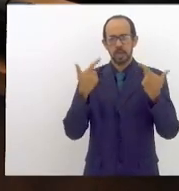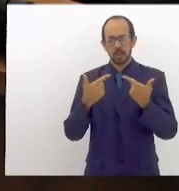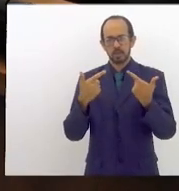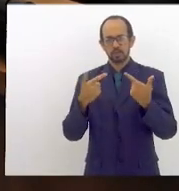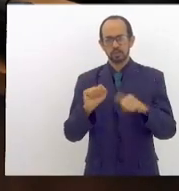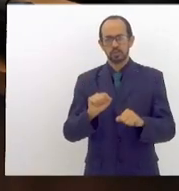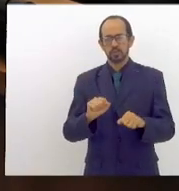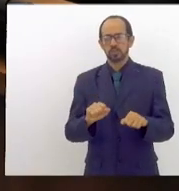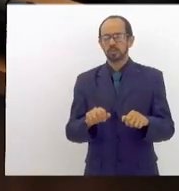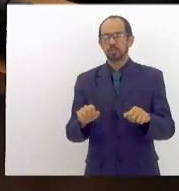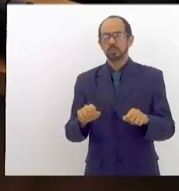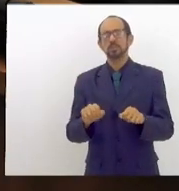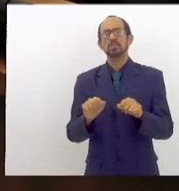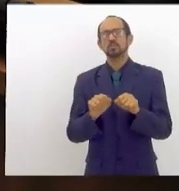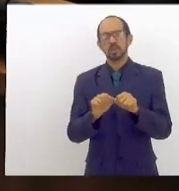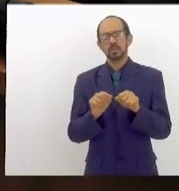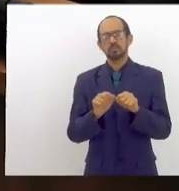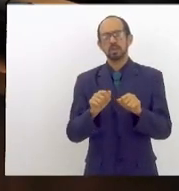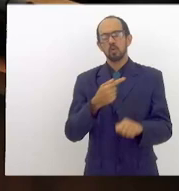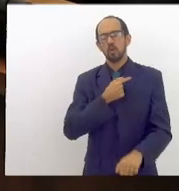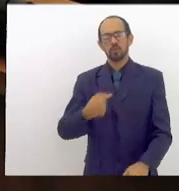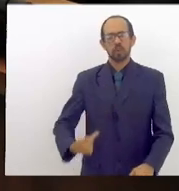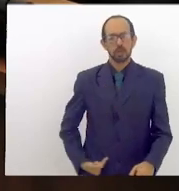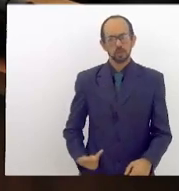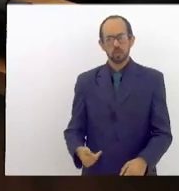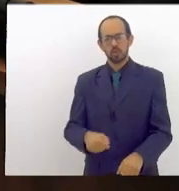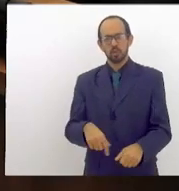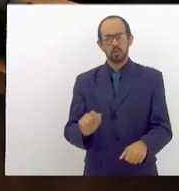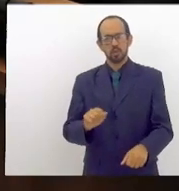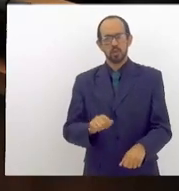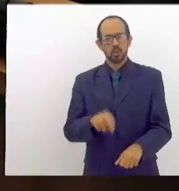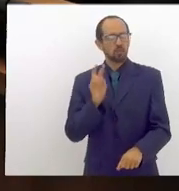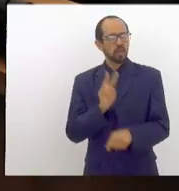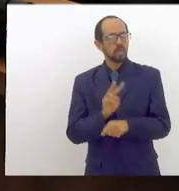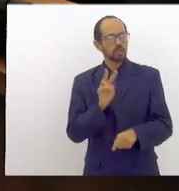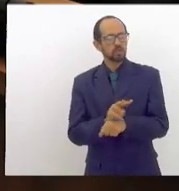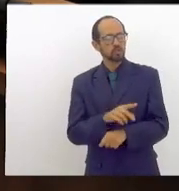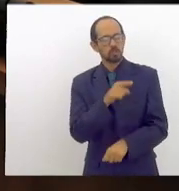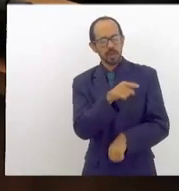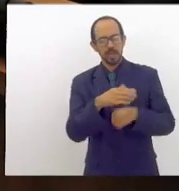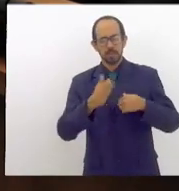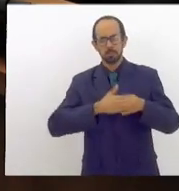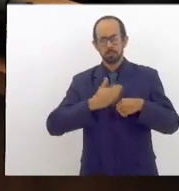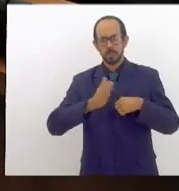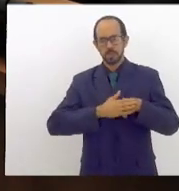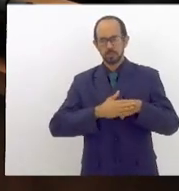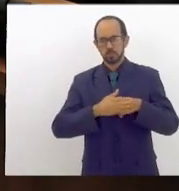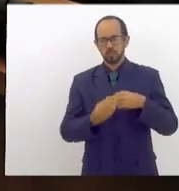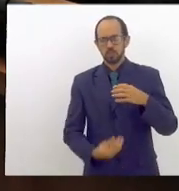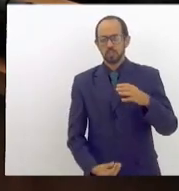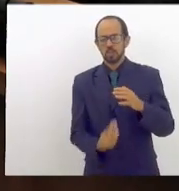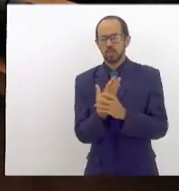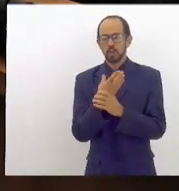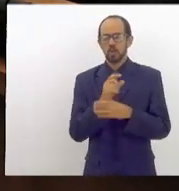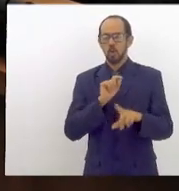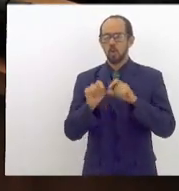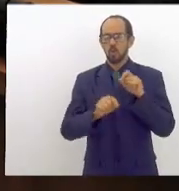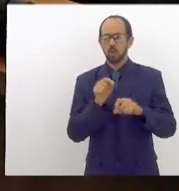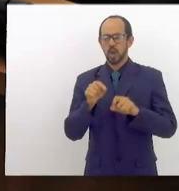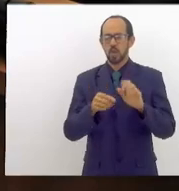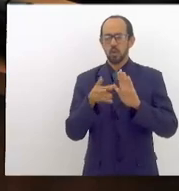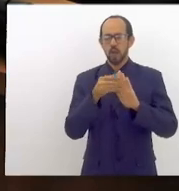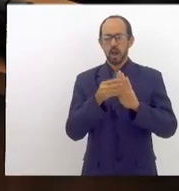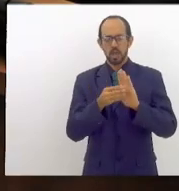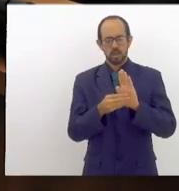referendado pelo Governador que foi defendido por ele durante o processo eleitoral que estabeleceu um calendário de